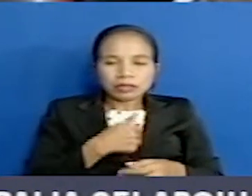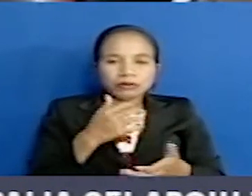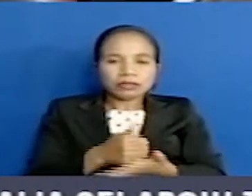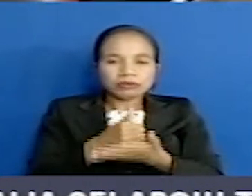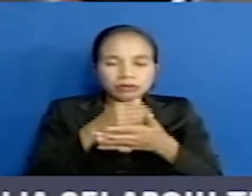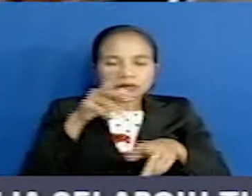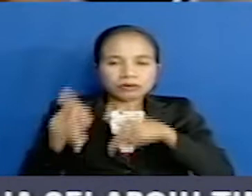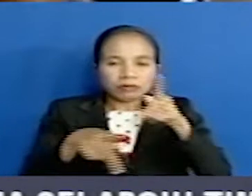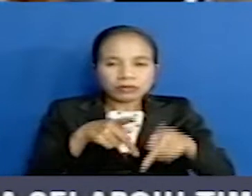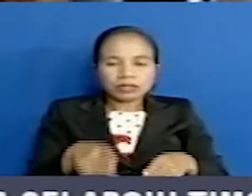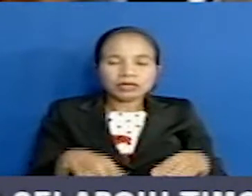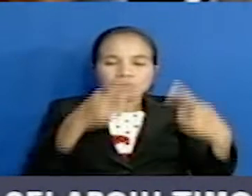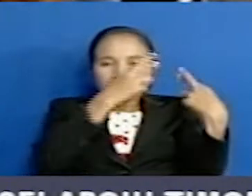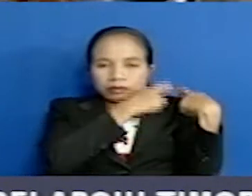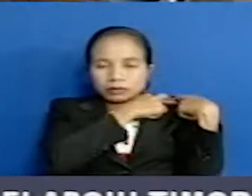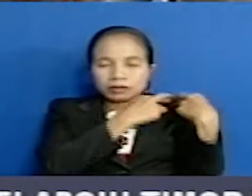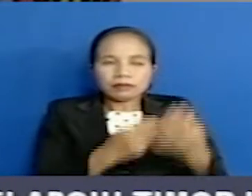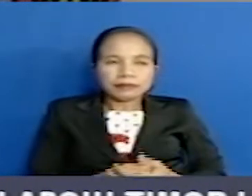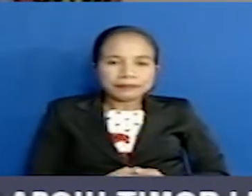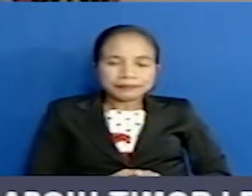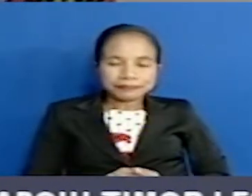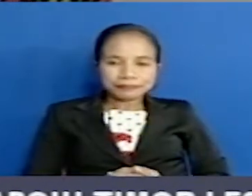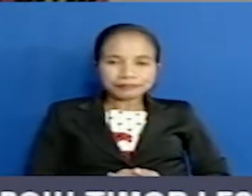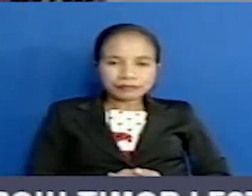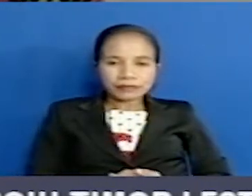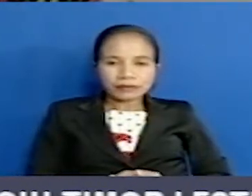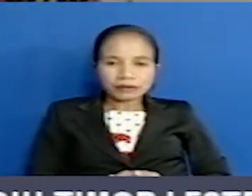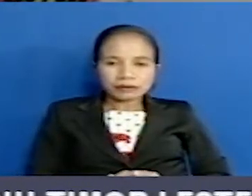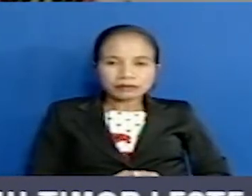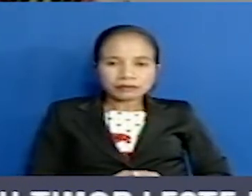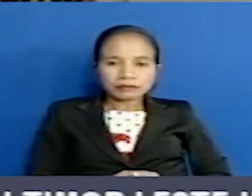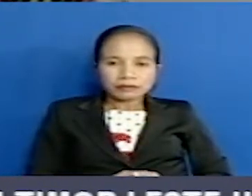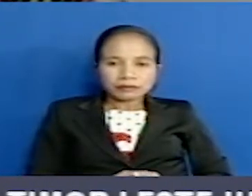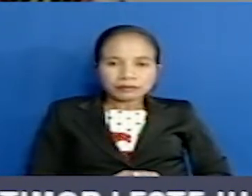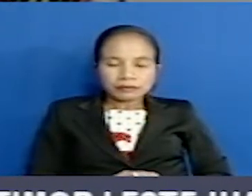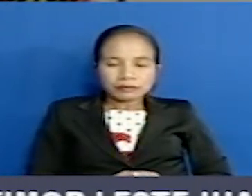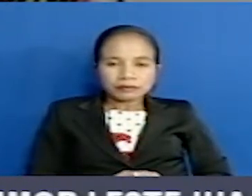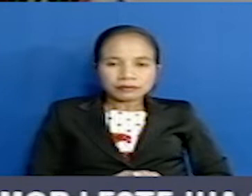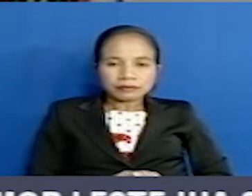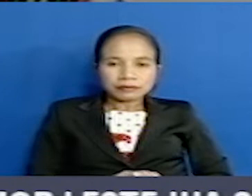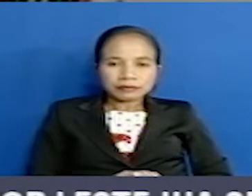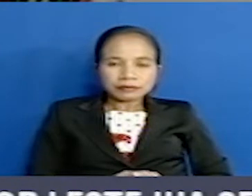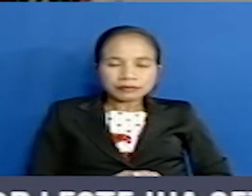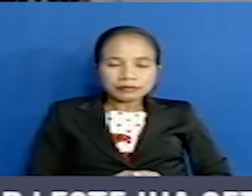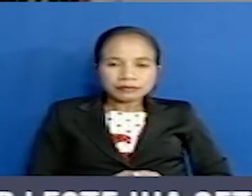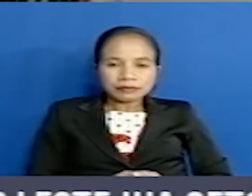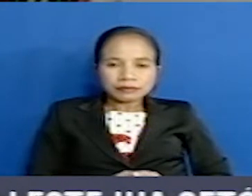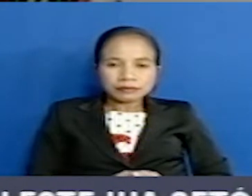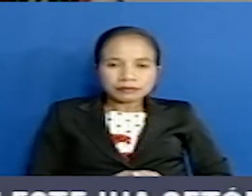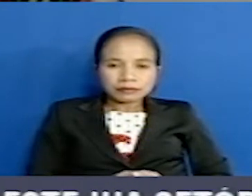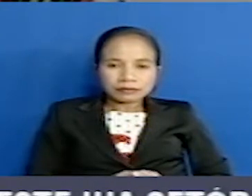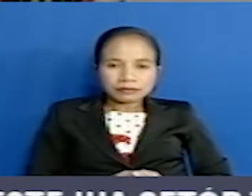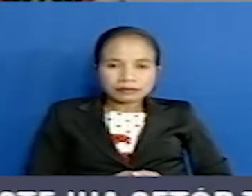ba comunidade ho responsabilidade. Saira mai ta bosi na po nene, bele bean kata, ni a funa, ni a funtu